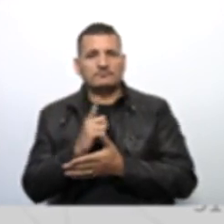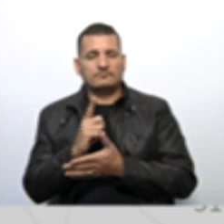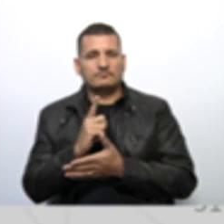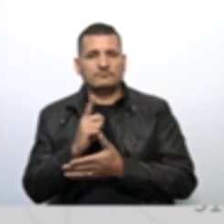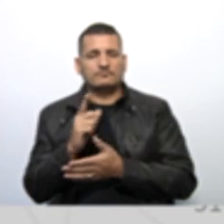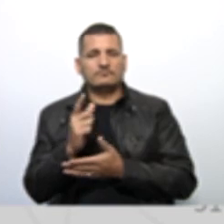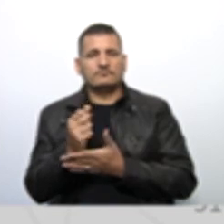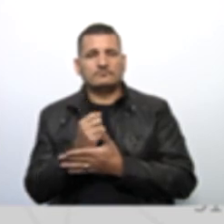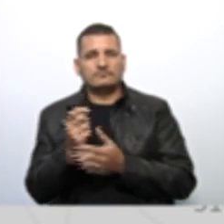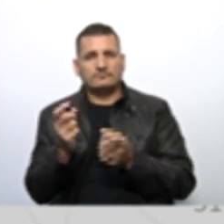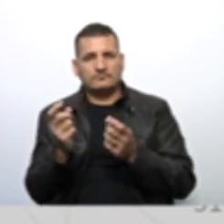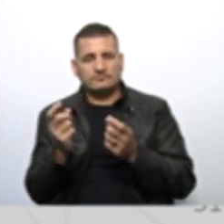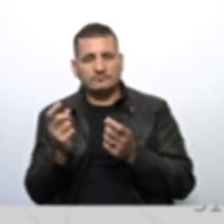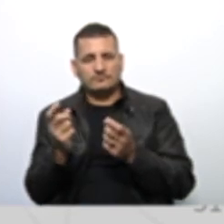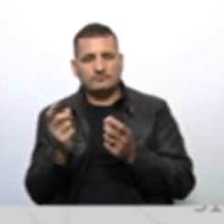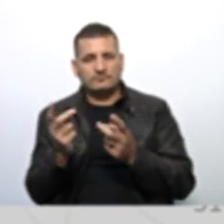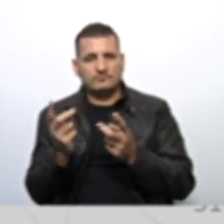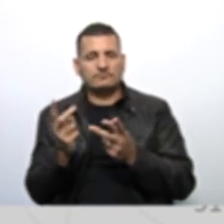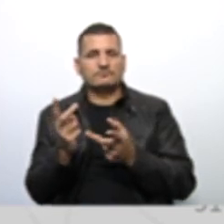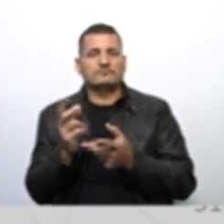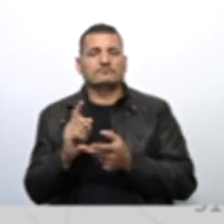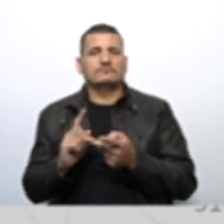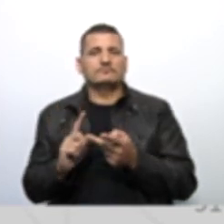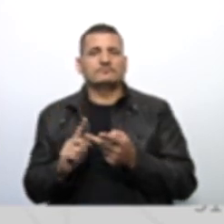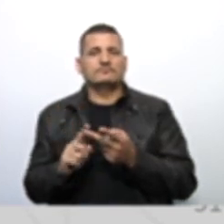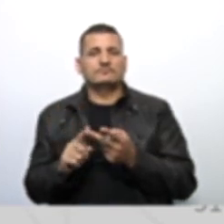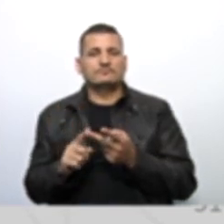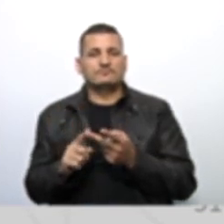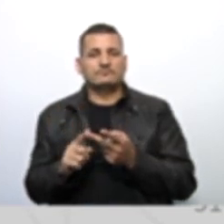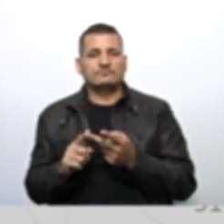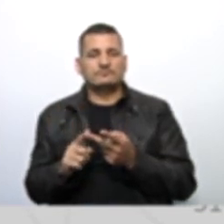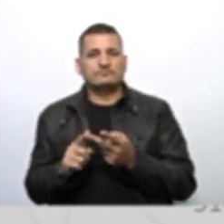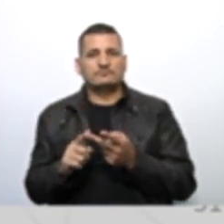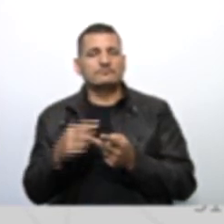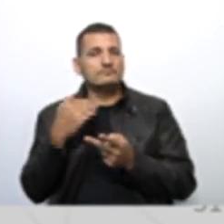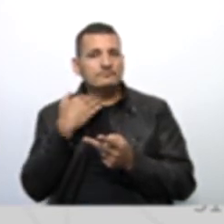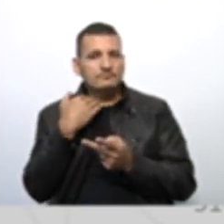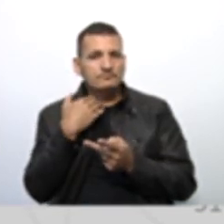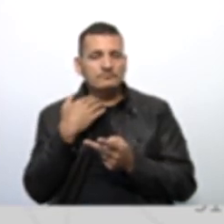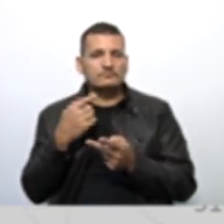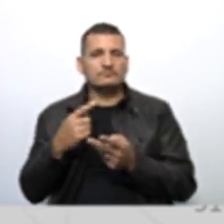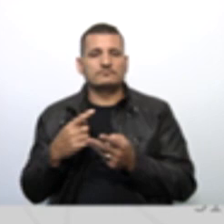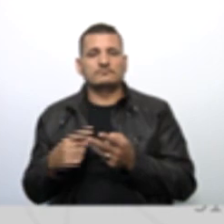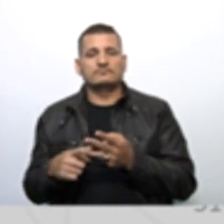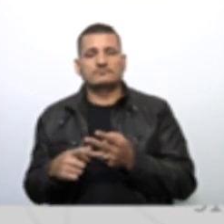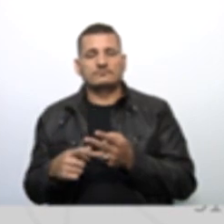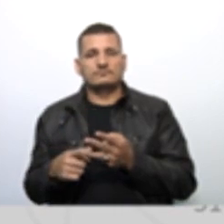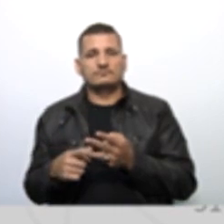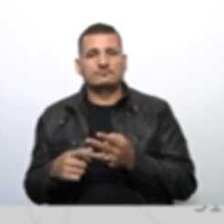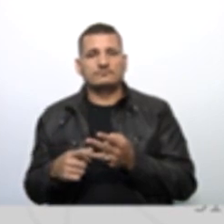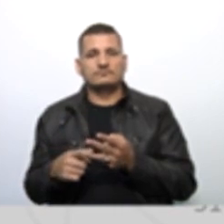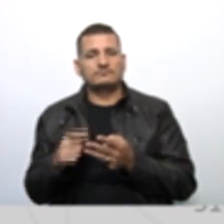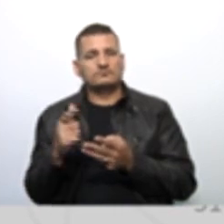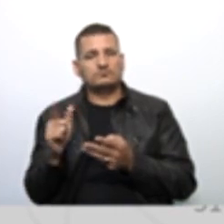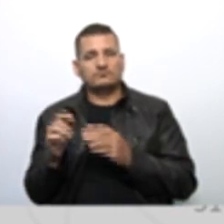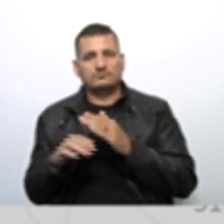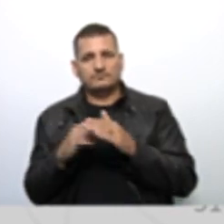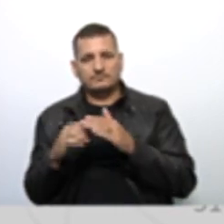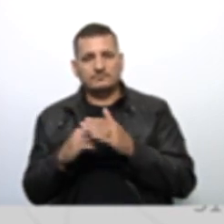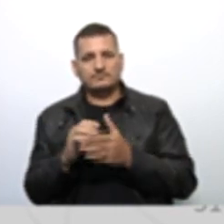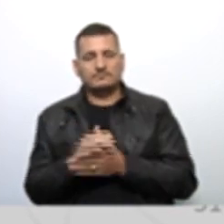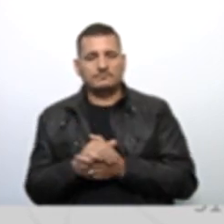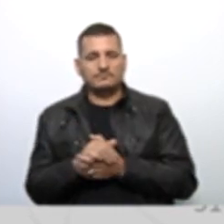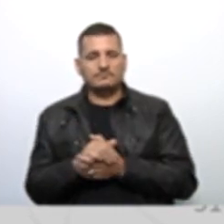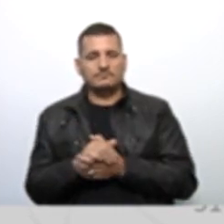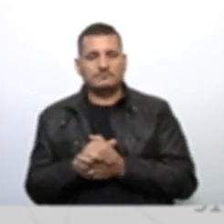farmácia, que mais? Que é o exemplo aí da farmácia, banco e outras empresas, aí a